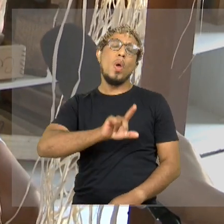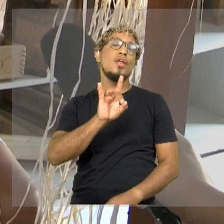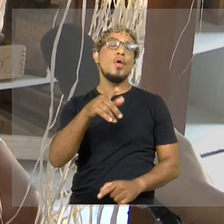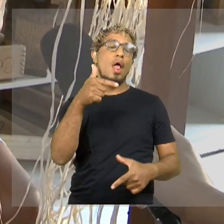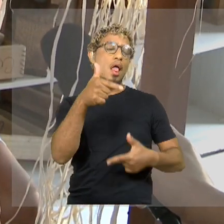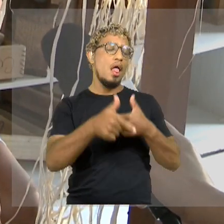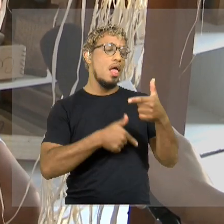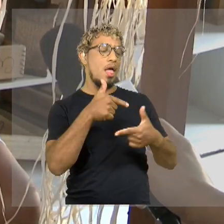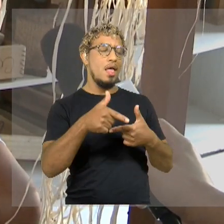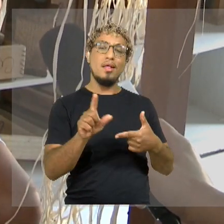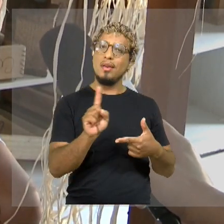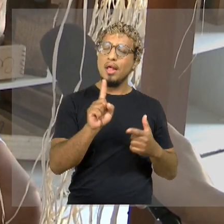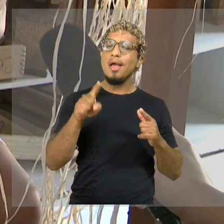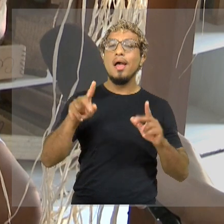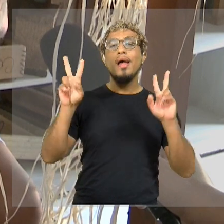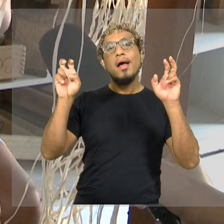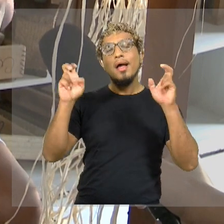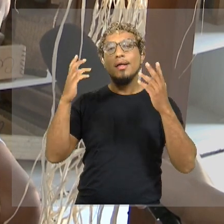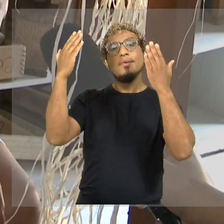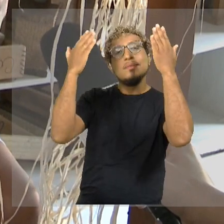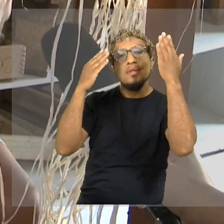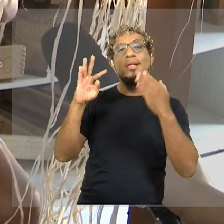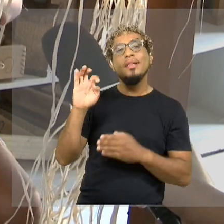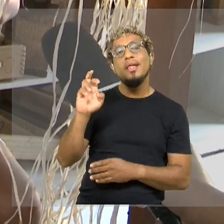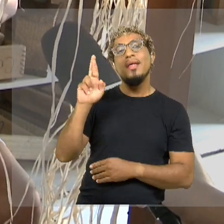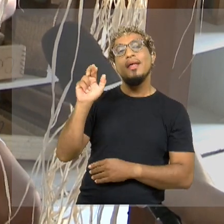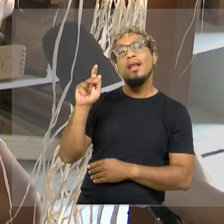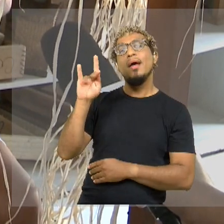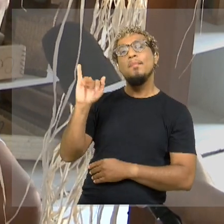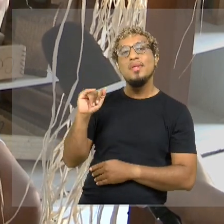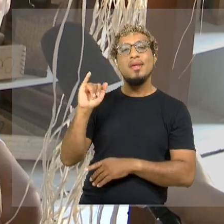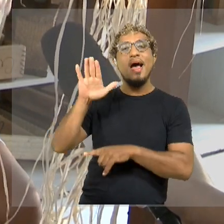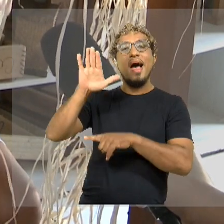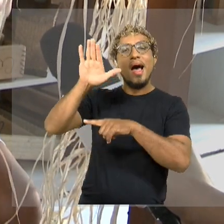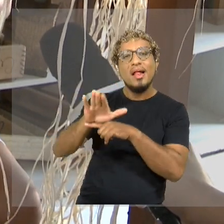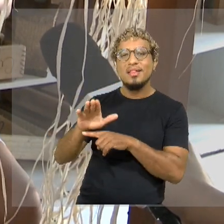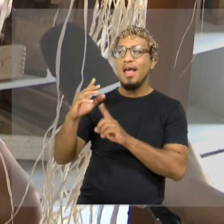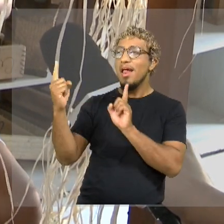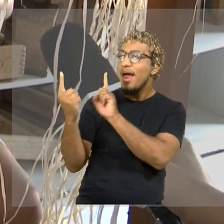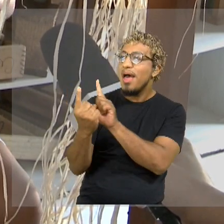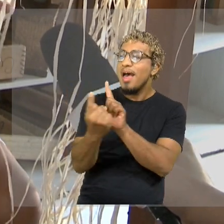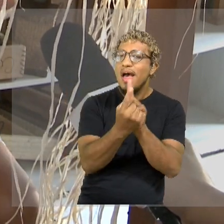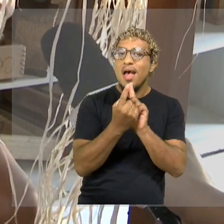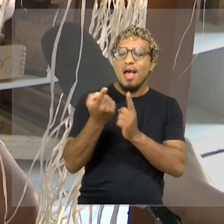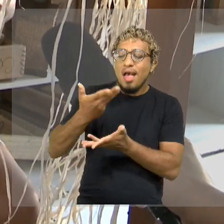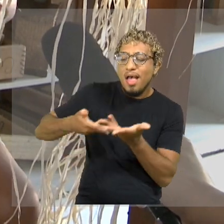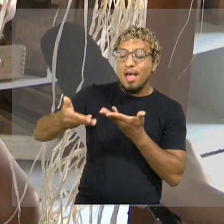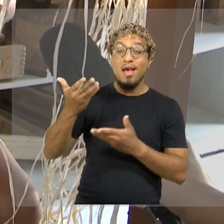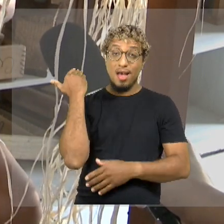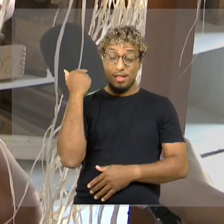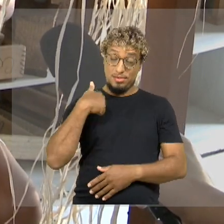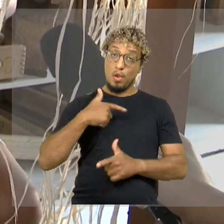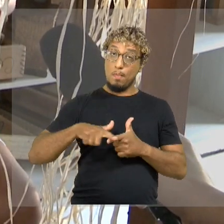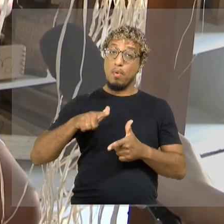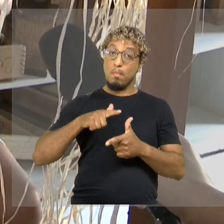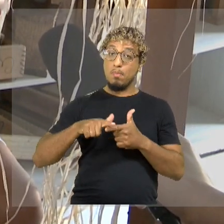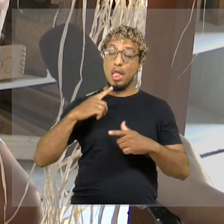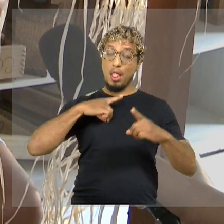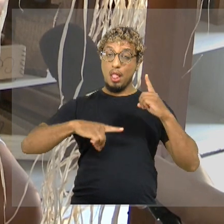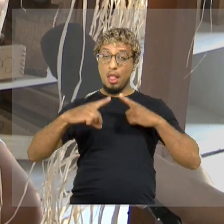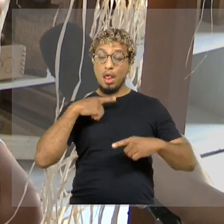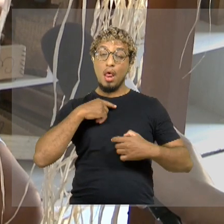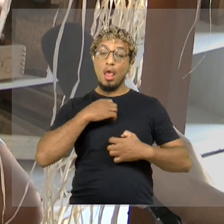trabalho. Aqui a gente faz uma terapia toda tarde. Eu cheguei aqui com problema de depressão, que eu estava muito ruim.